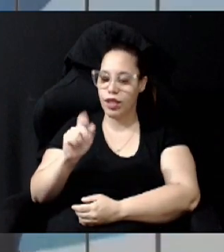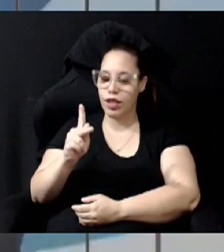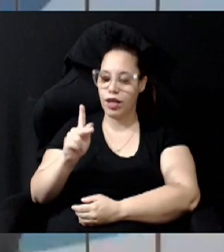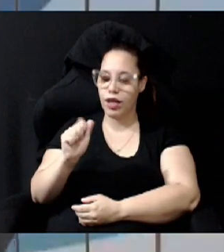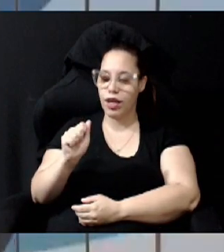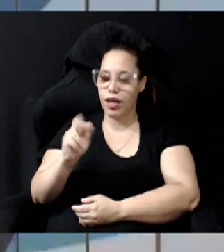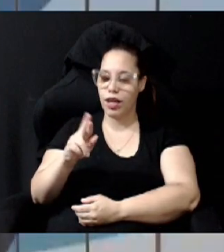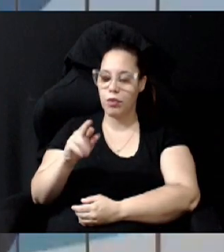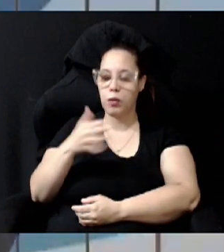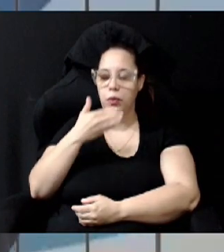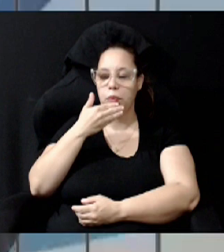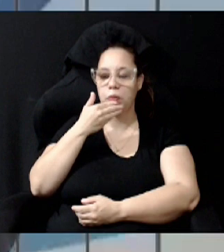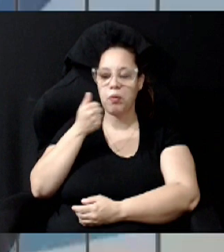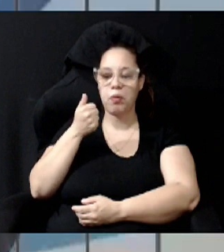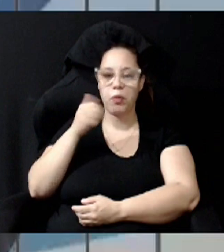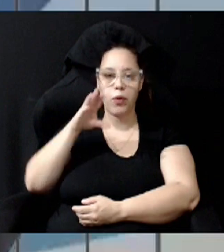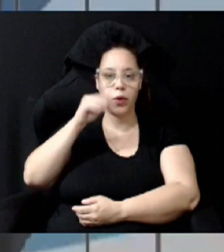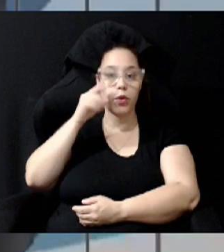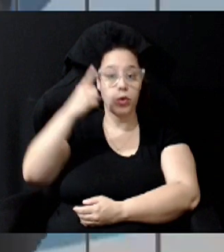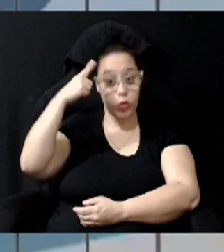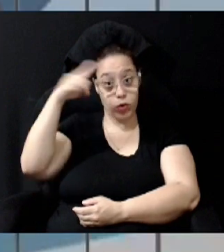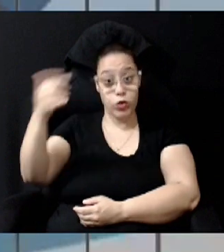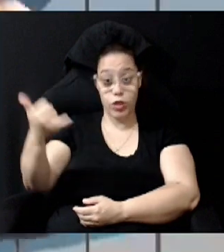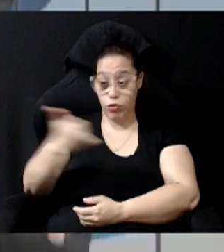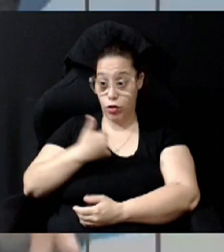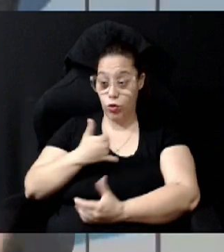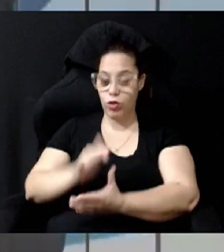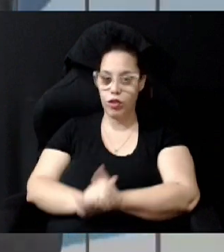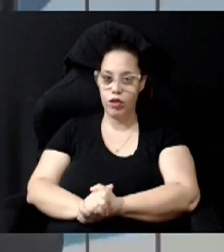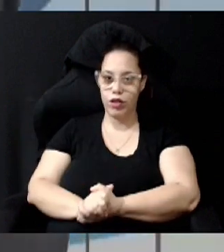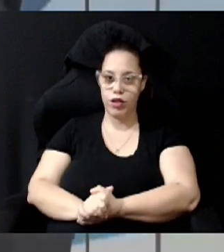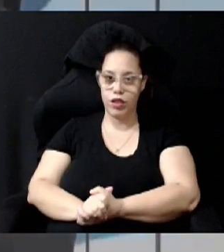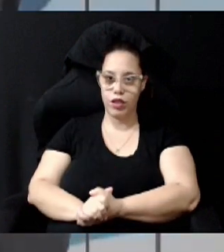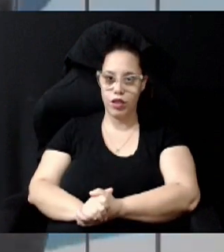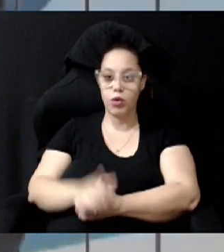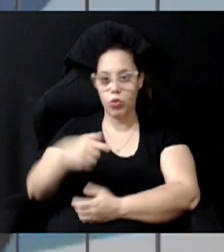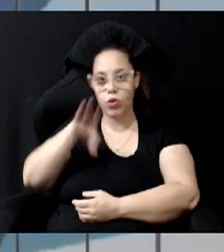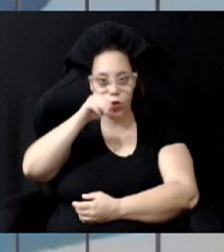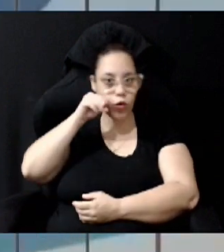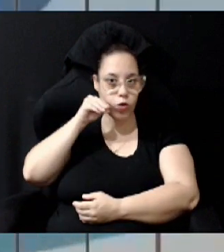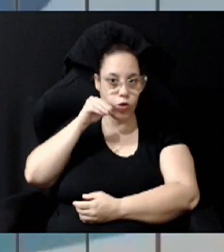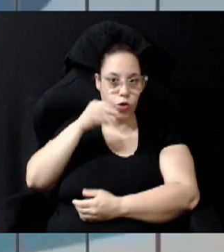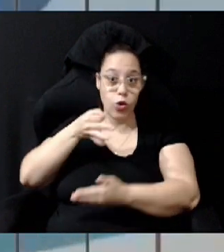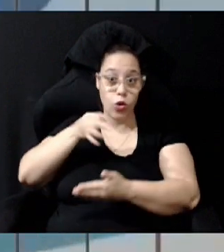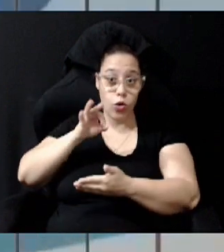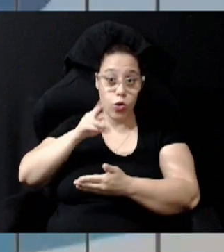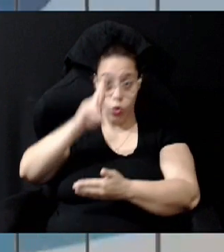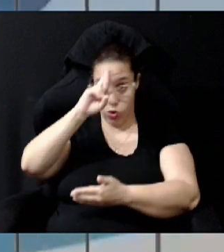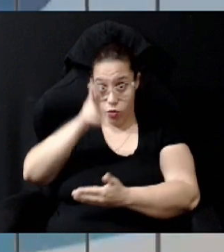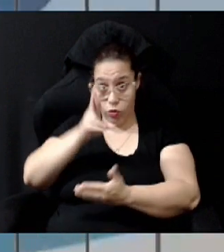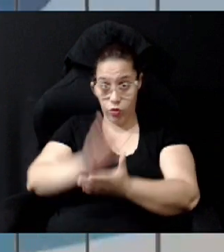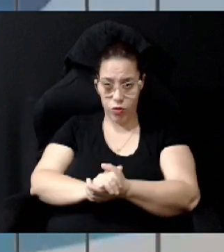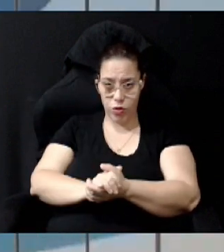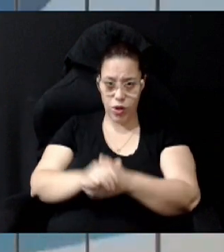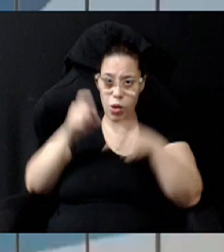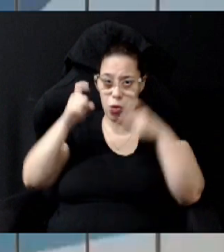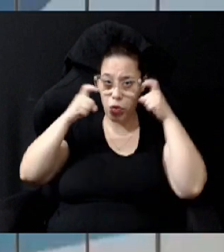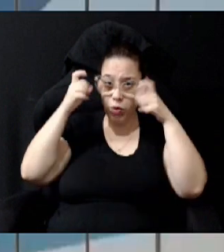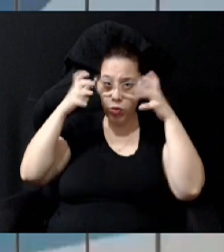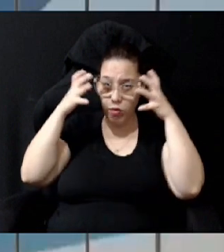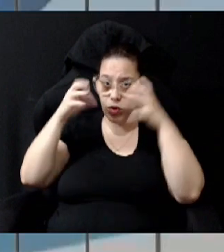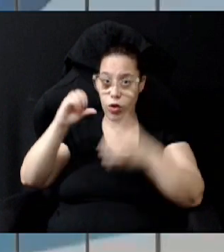E um dia o Gaspar falou assim para os outros funcionários durante o almoço, né? Estou muito preocupado, isso foi em 94,